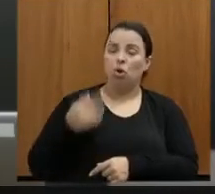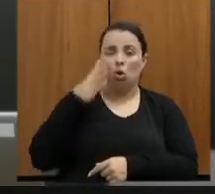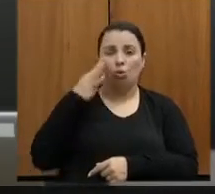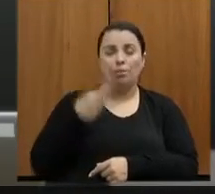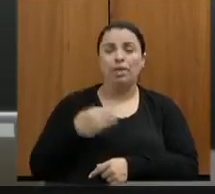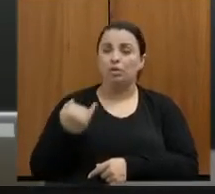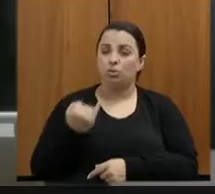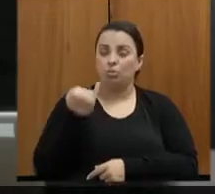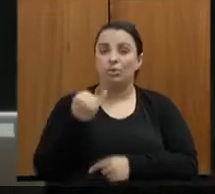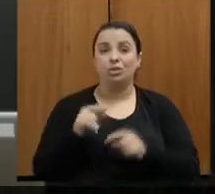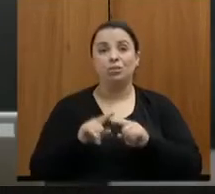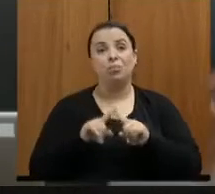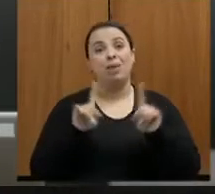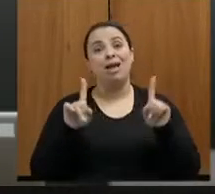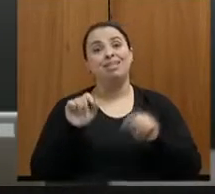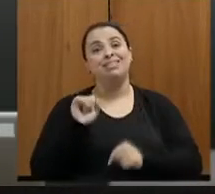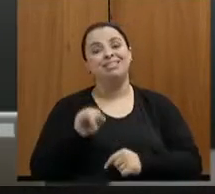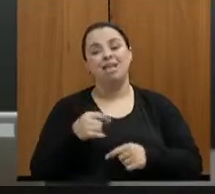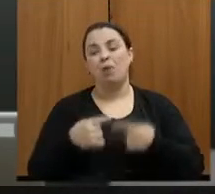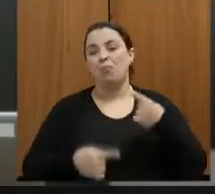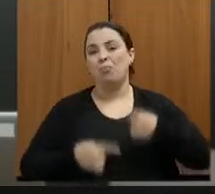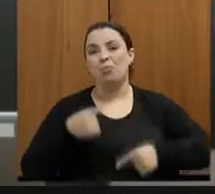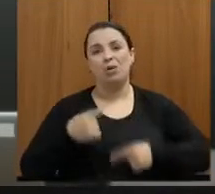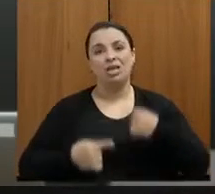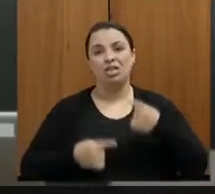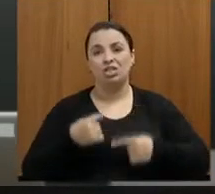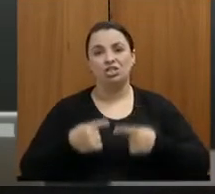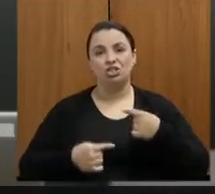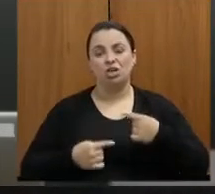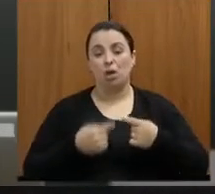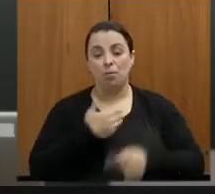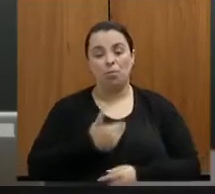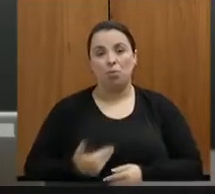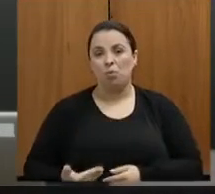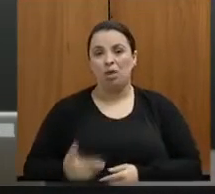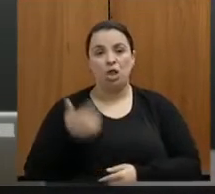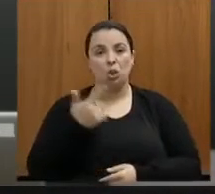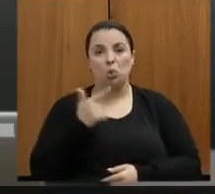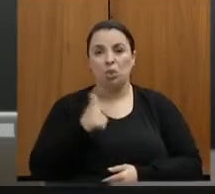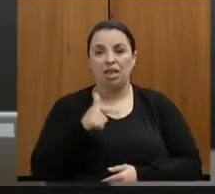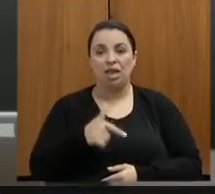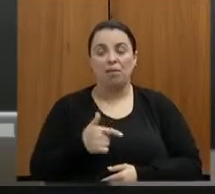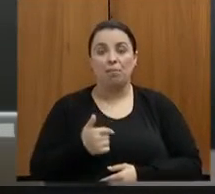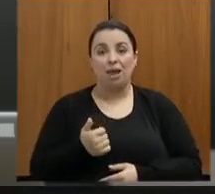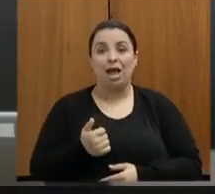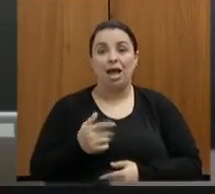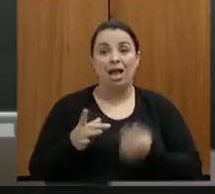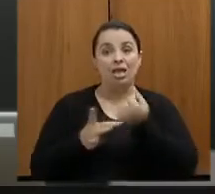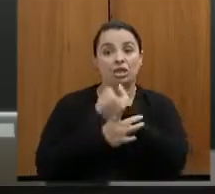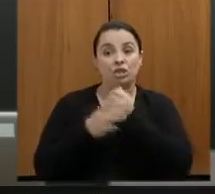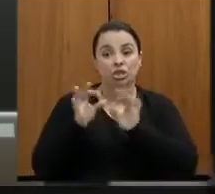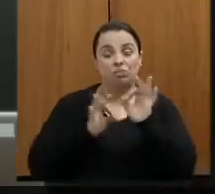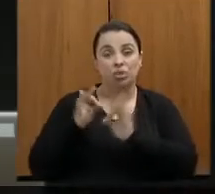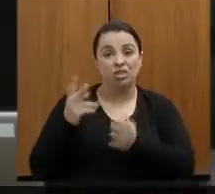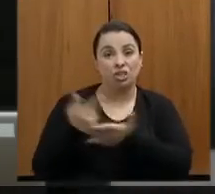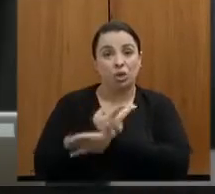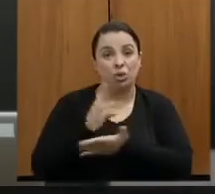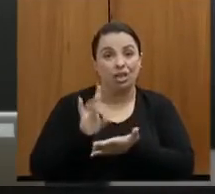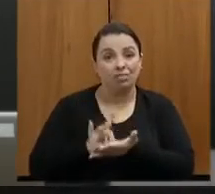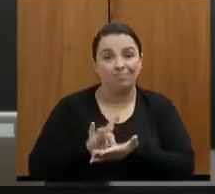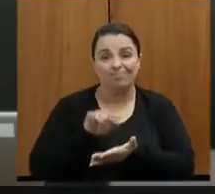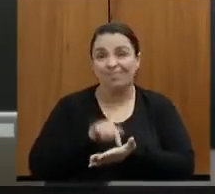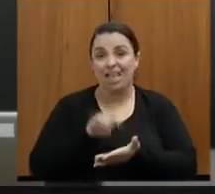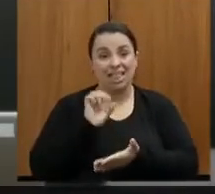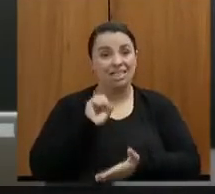se não tiver a política pública para viabilizar esses projetos, elas realmente não